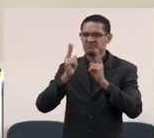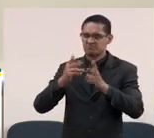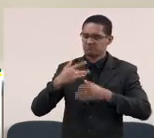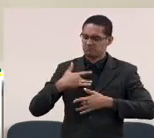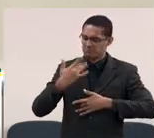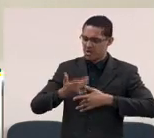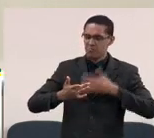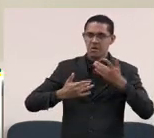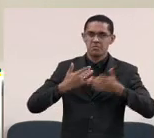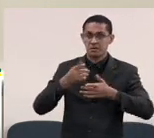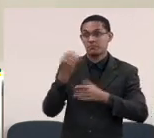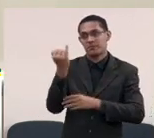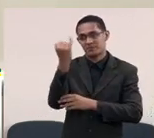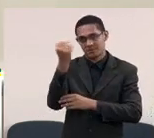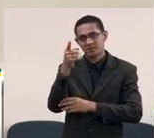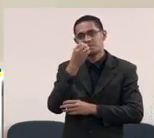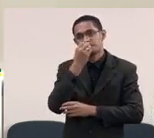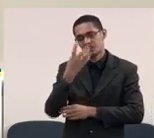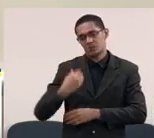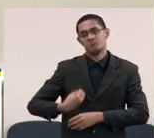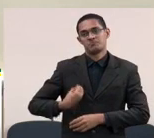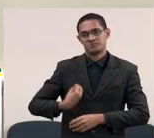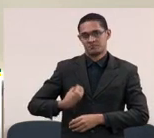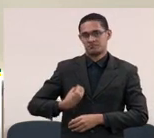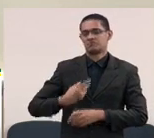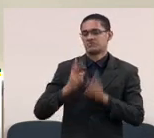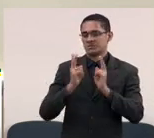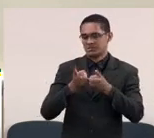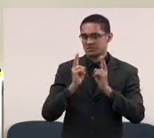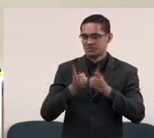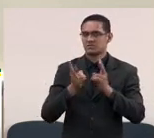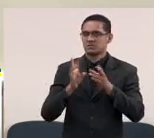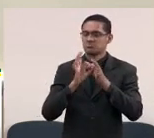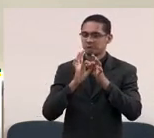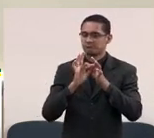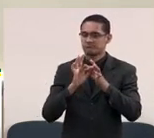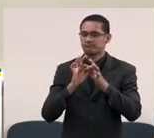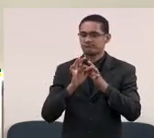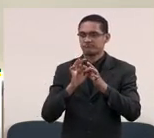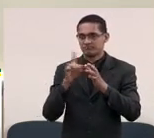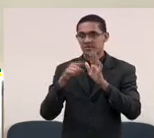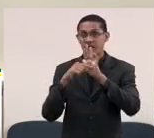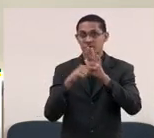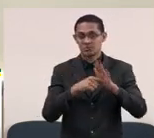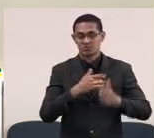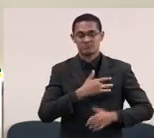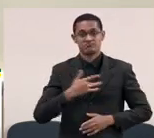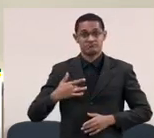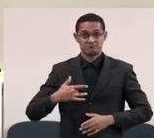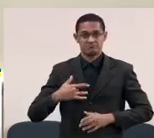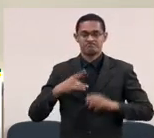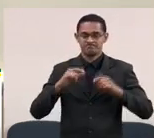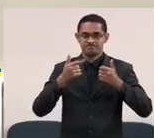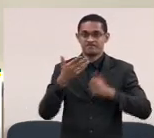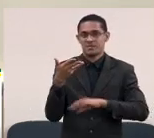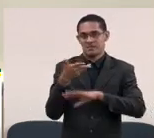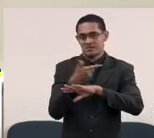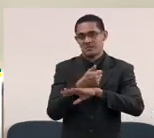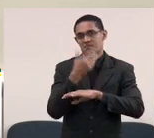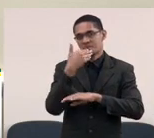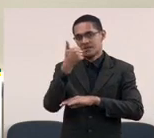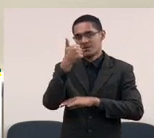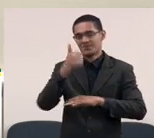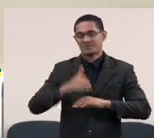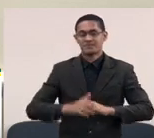saúde, muito importante a presença dele e o envolvimento dele para que nós tenhamos uma saúde com mais qualidade.